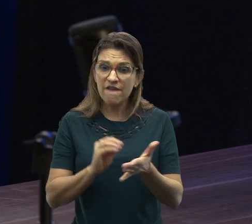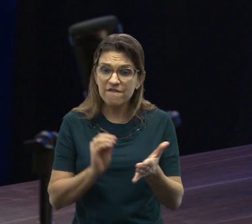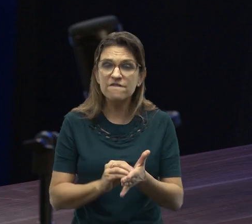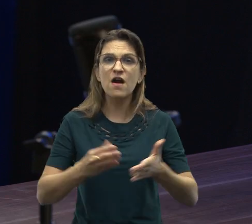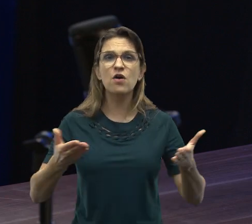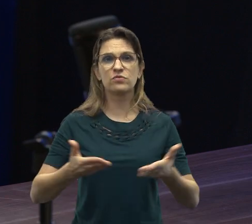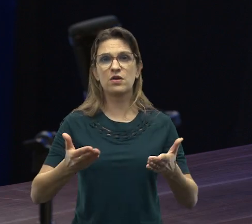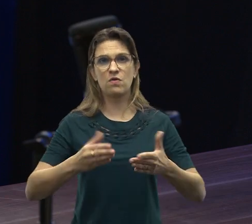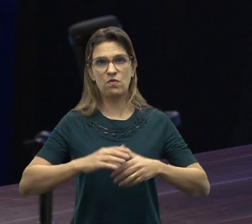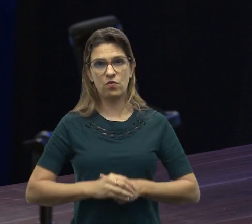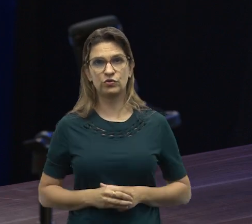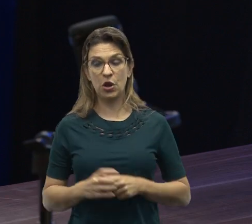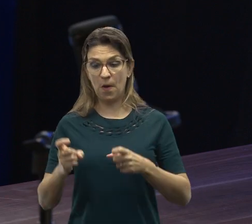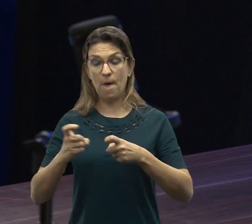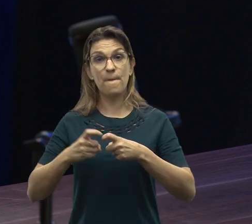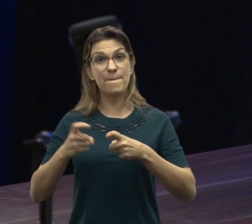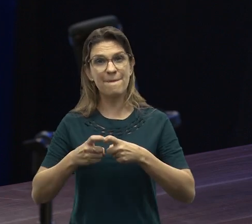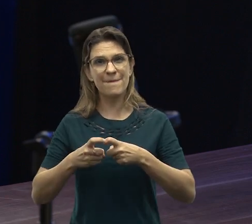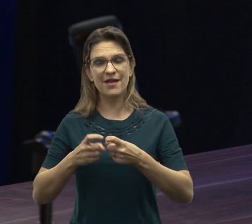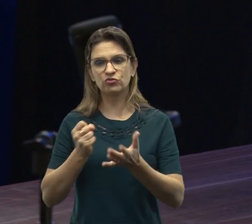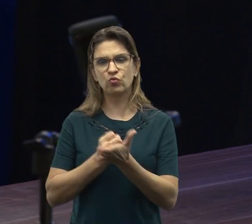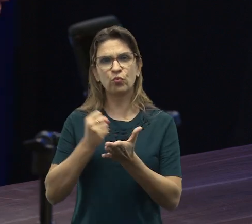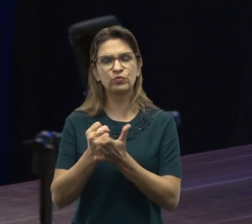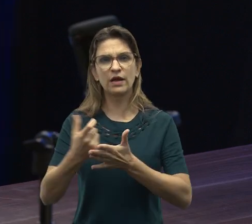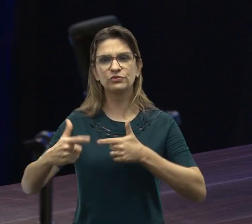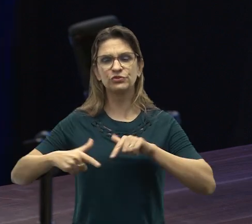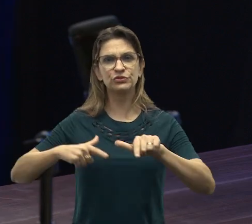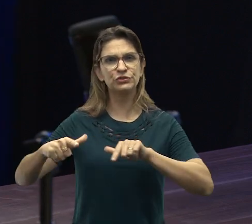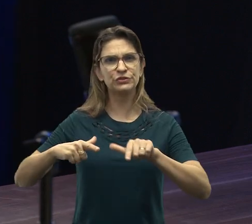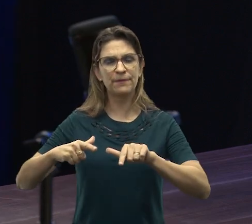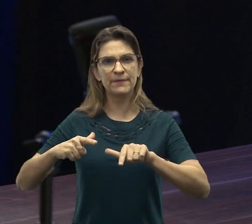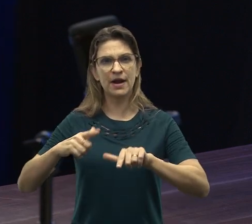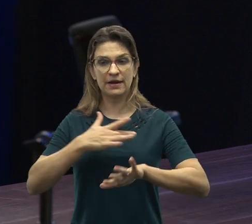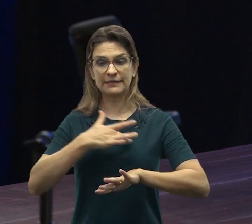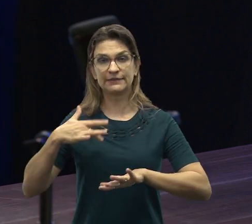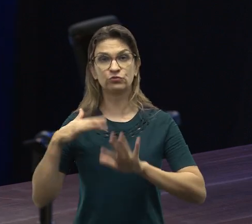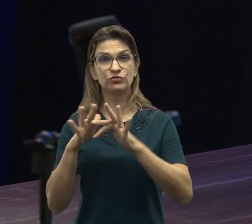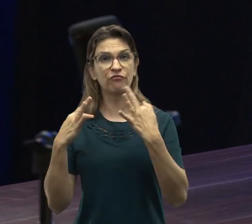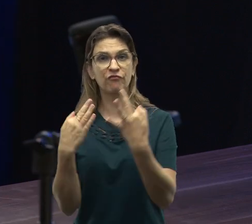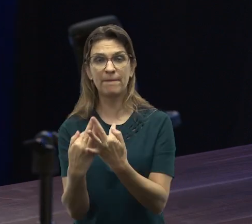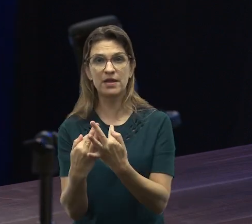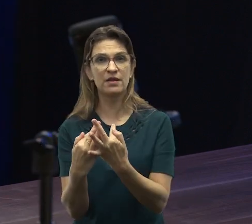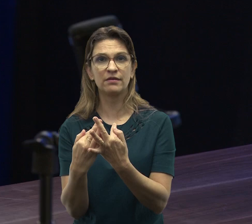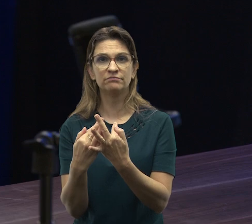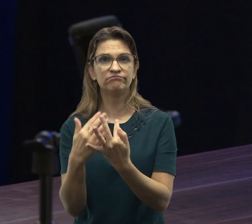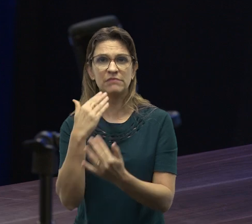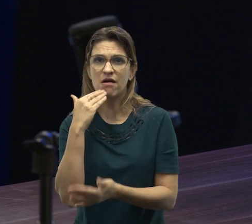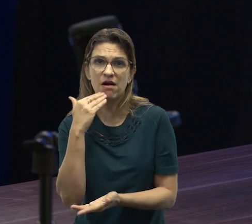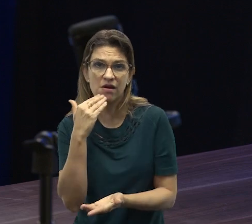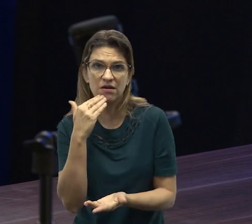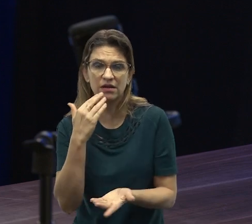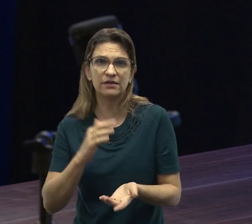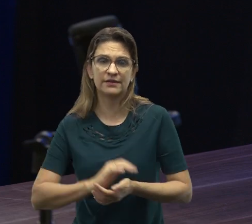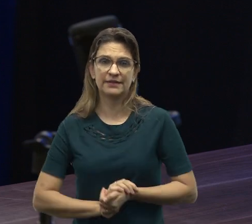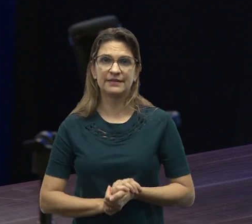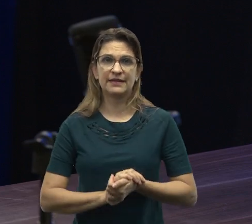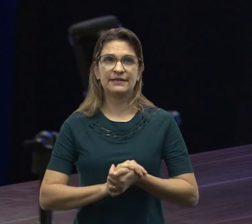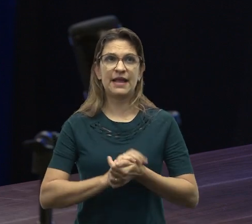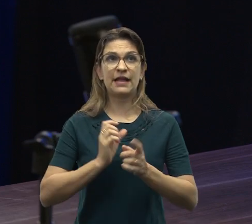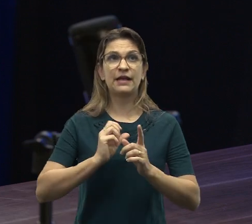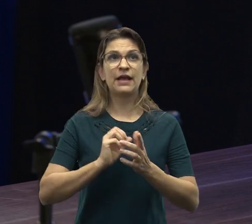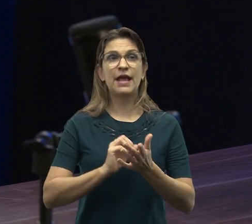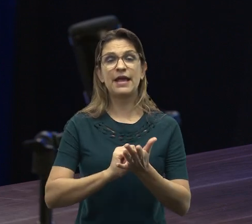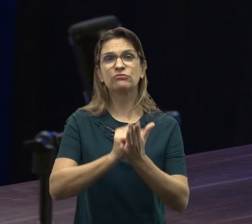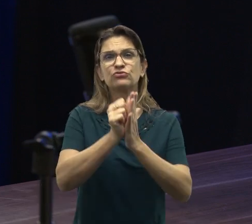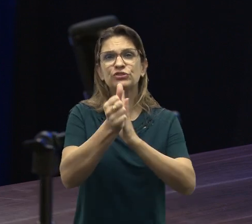com um contrato muito precário, na saúde da família, contratos que são renovados a cada 6 meses, quer dizer, esses